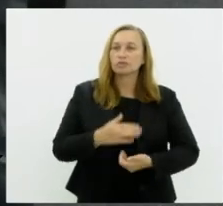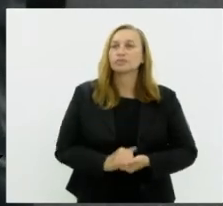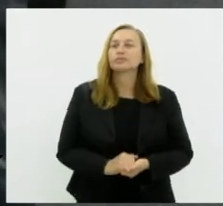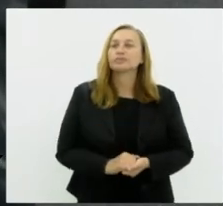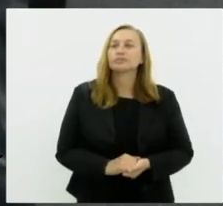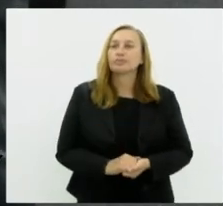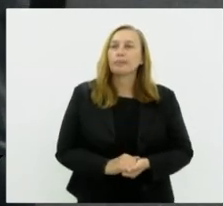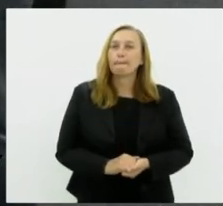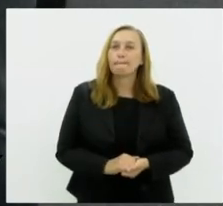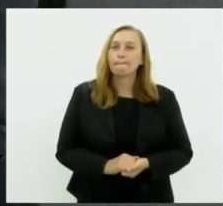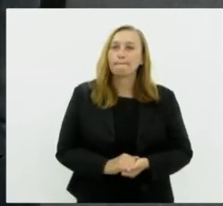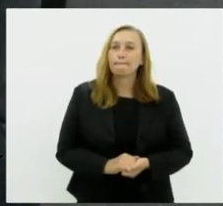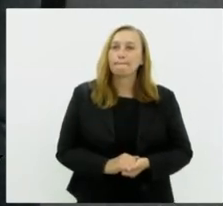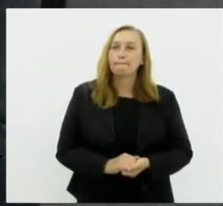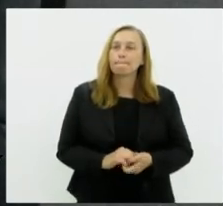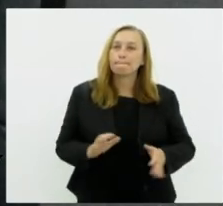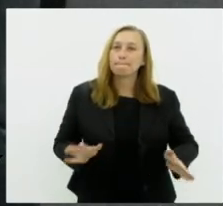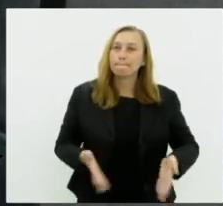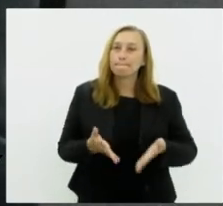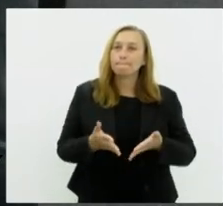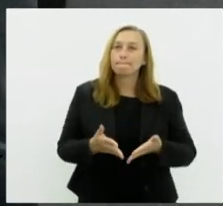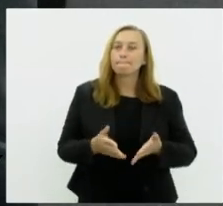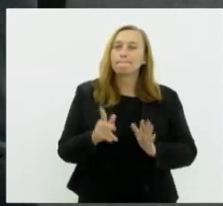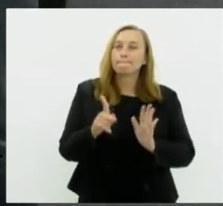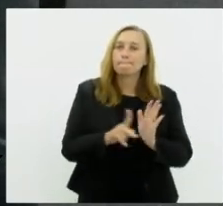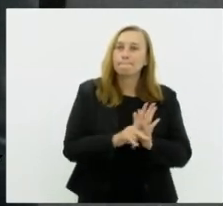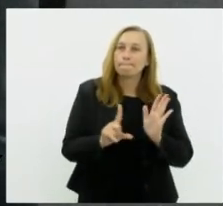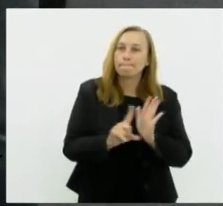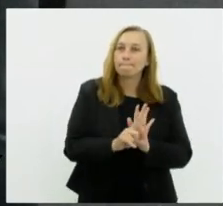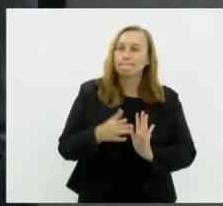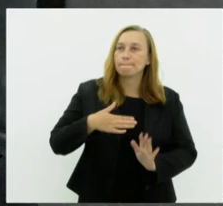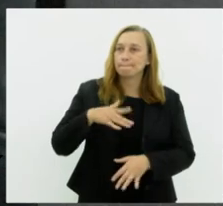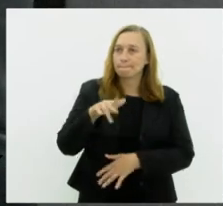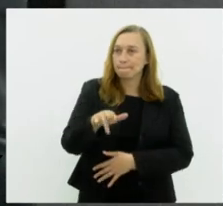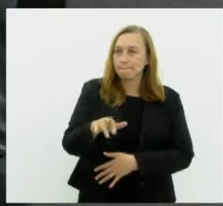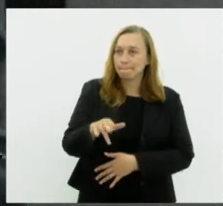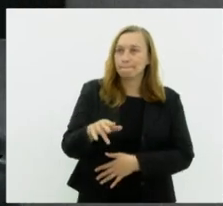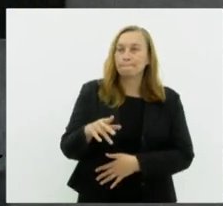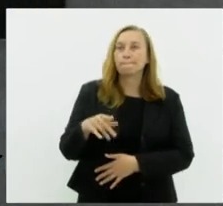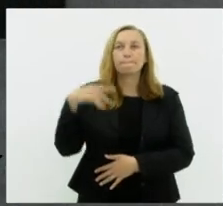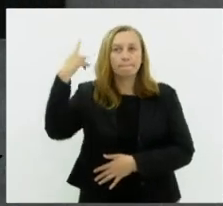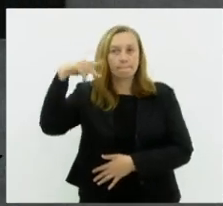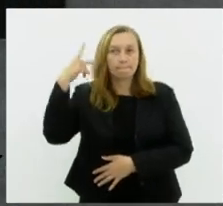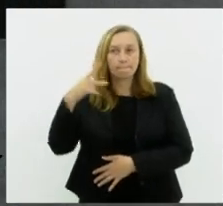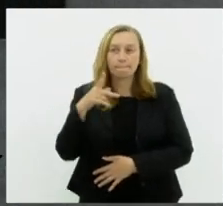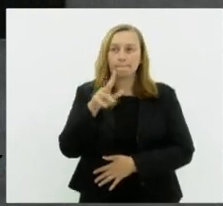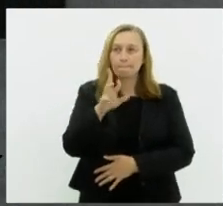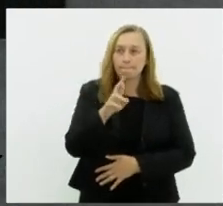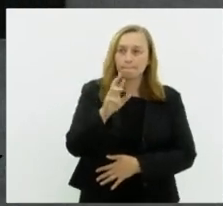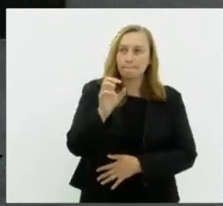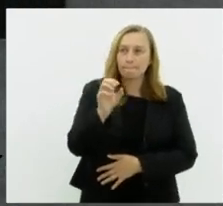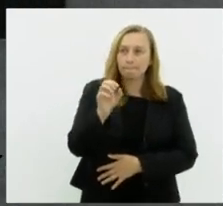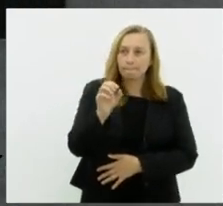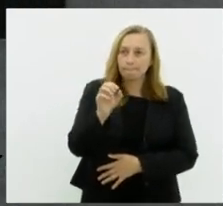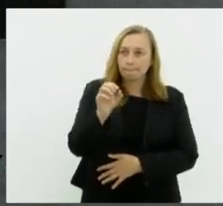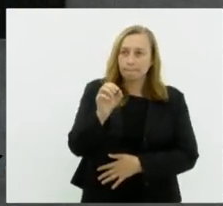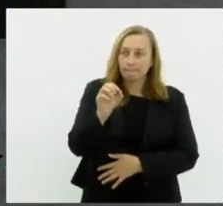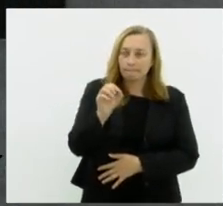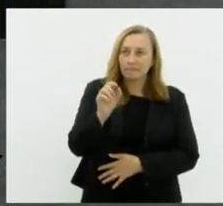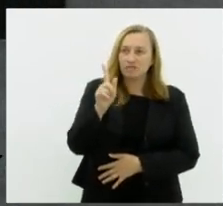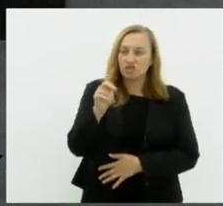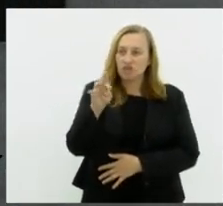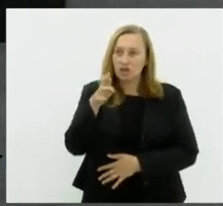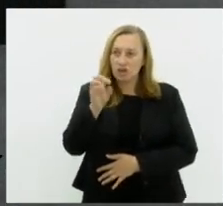algo motivado por um projeto de lei que o meu irmão, o vereador Rogério Amorim, apresentou na Câmara Municipal do Rio de